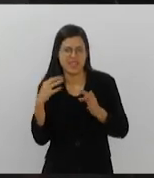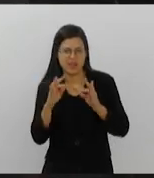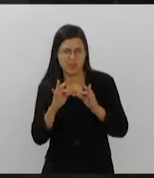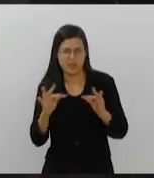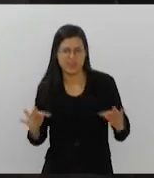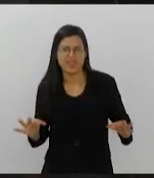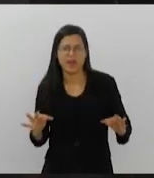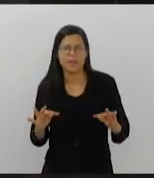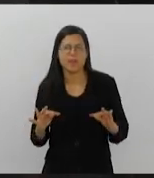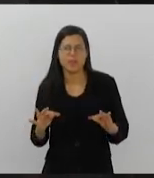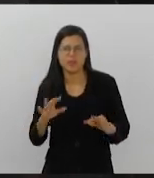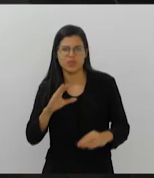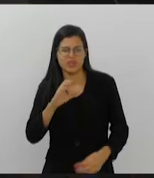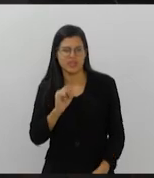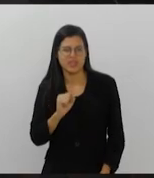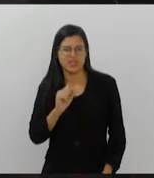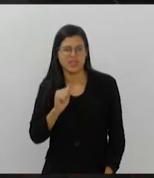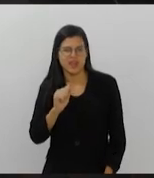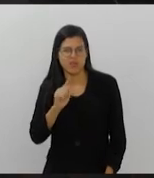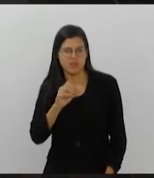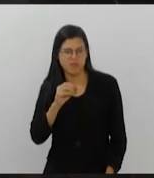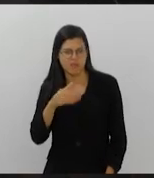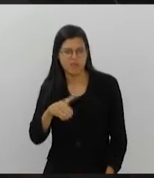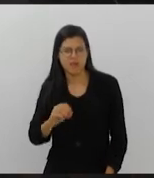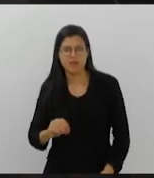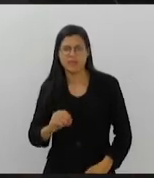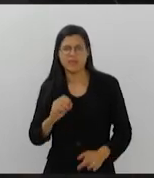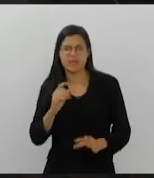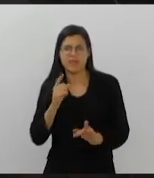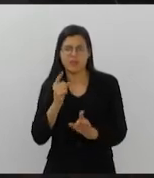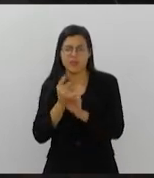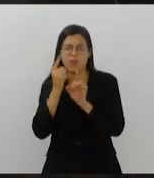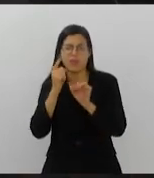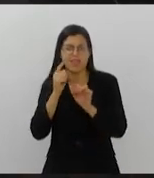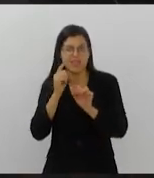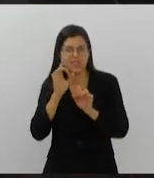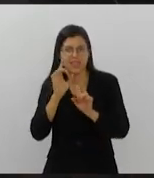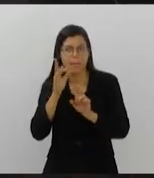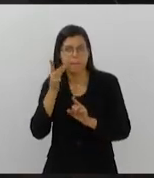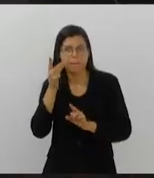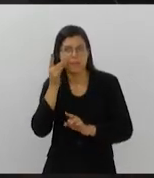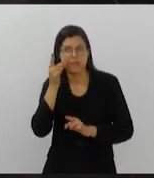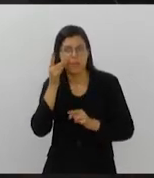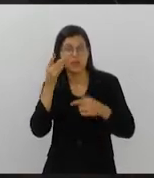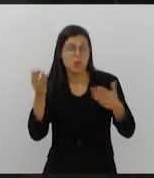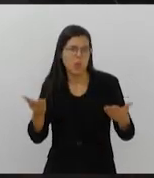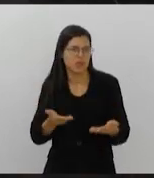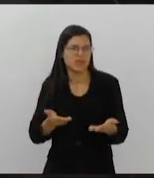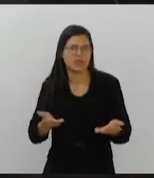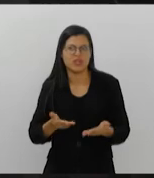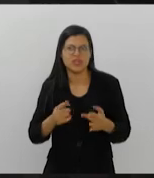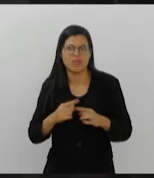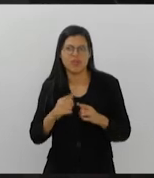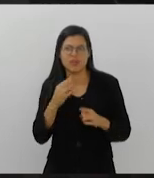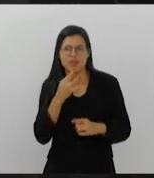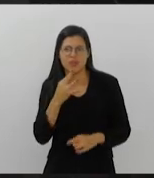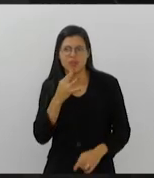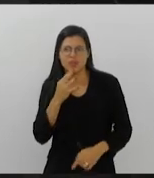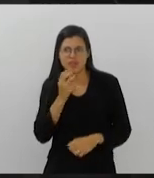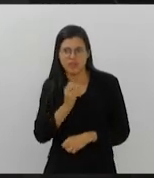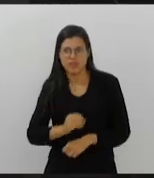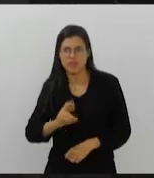tanta gente, e a gente só foi se encontrar mesmo, assim, se falar pessoalmente hoje. Mas eu conheci o doutor